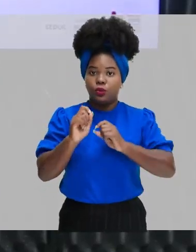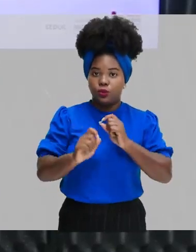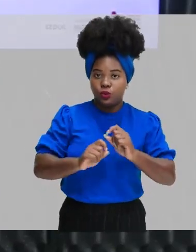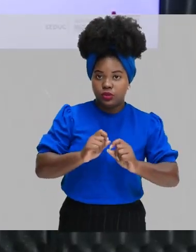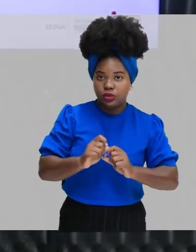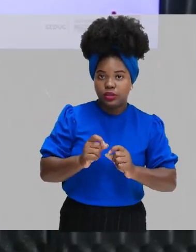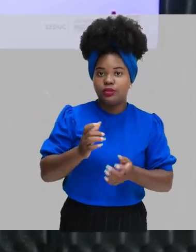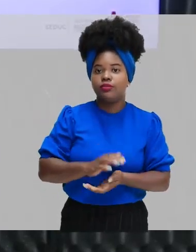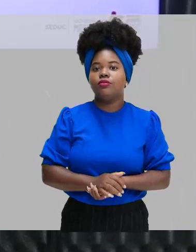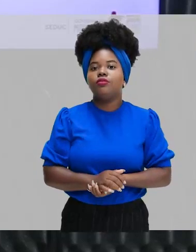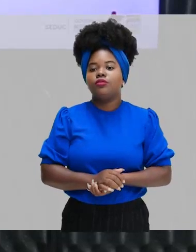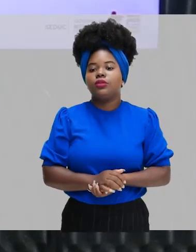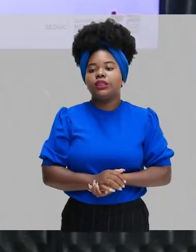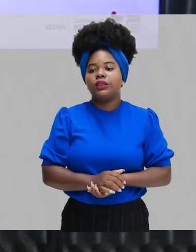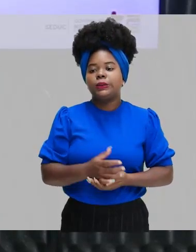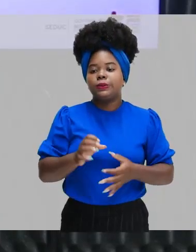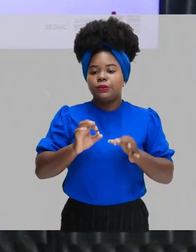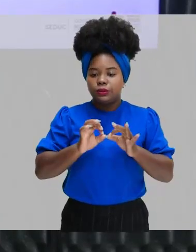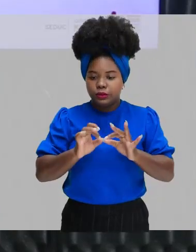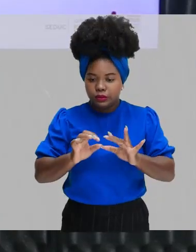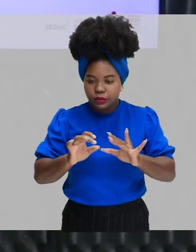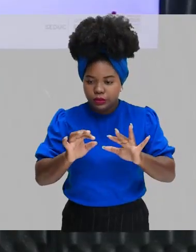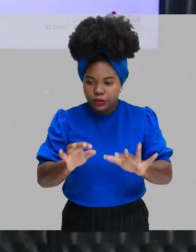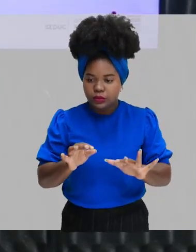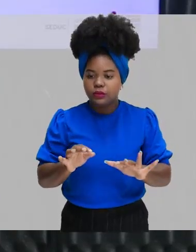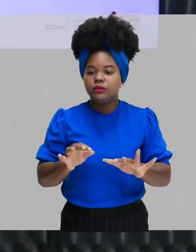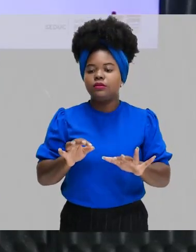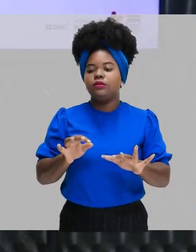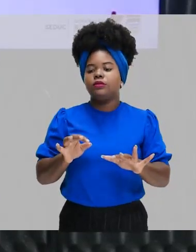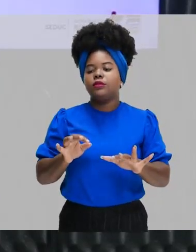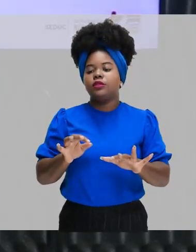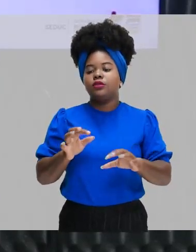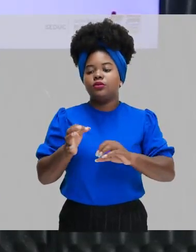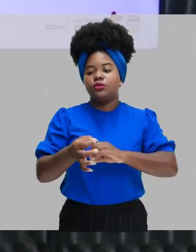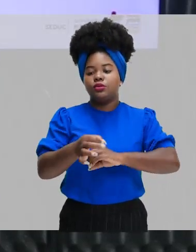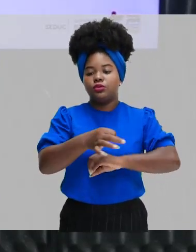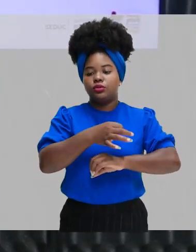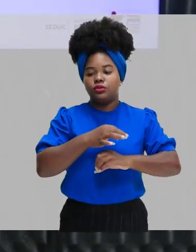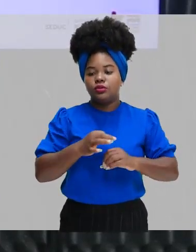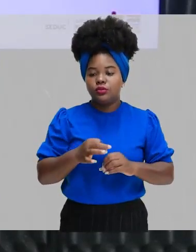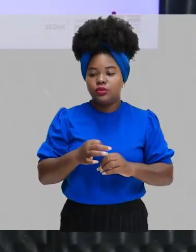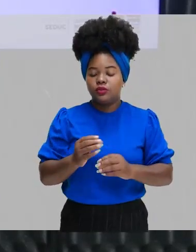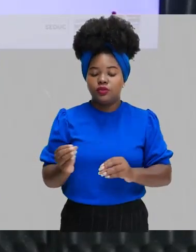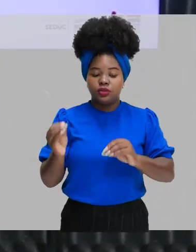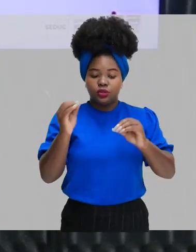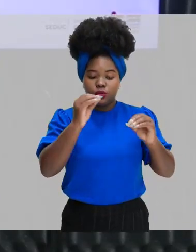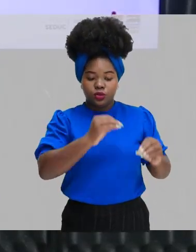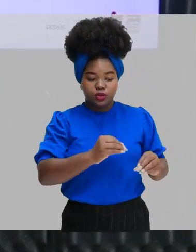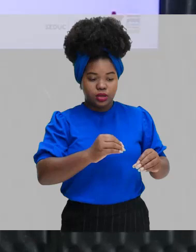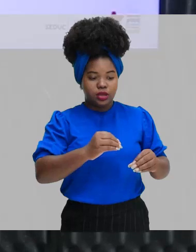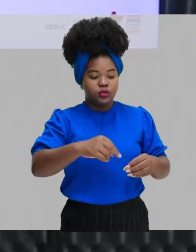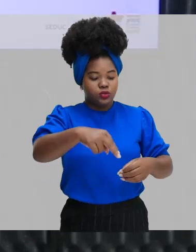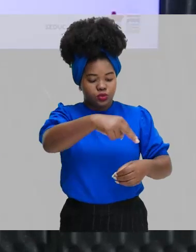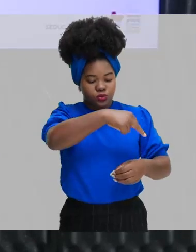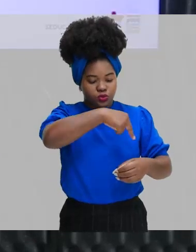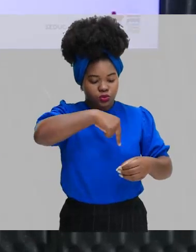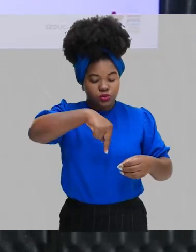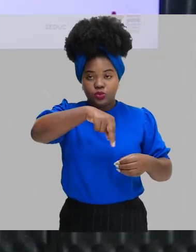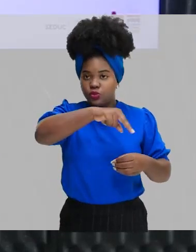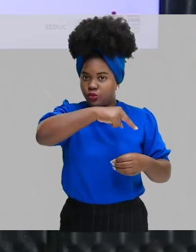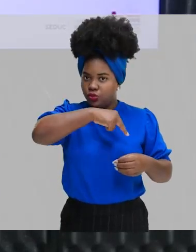em de partículas ela vai se dar no núcleo do átomo Então são